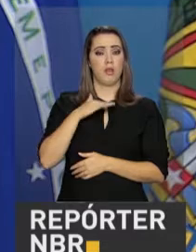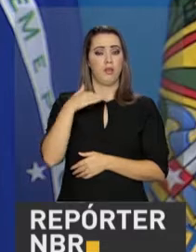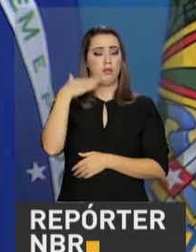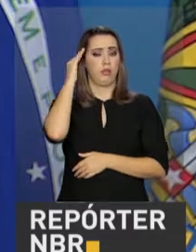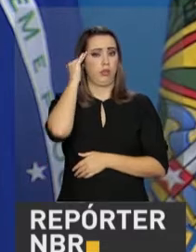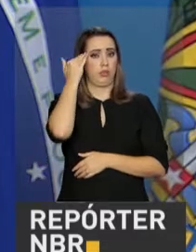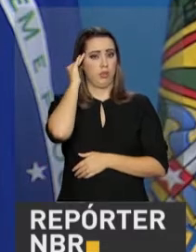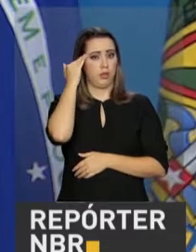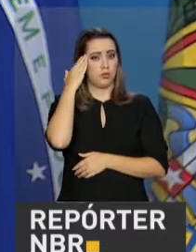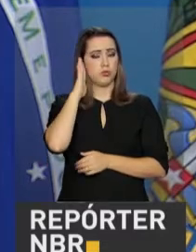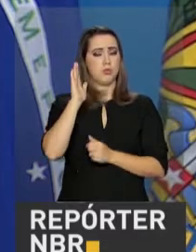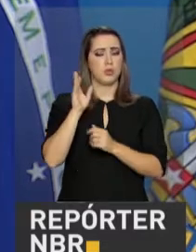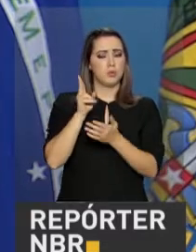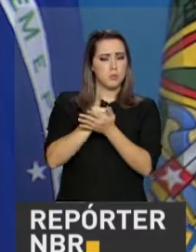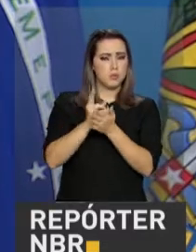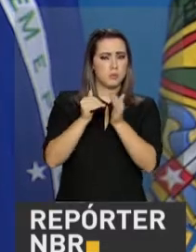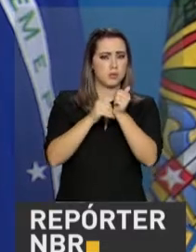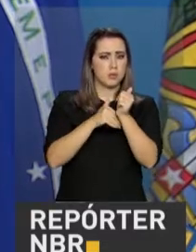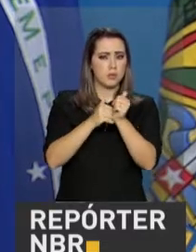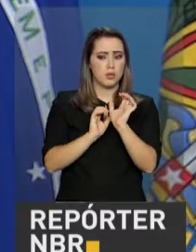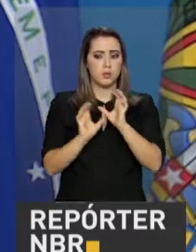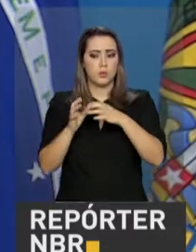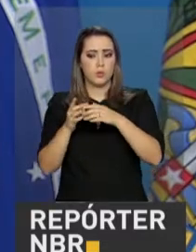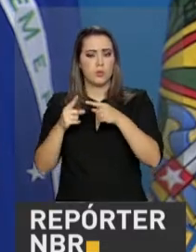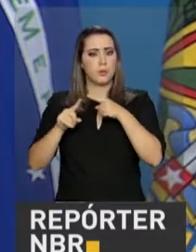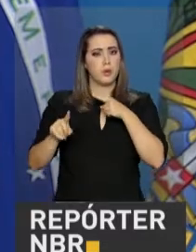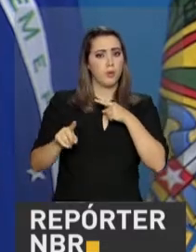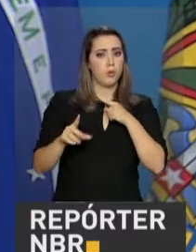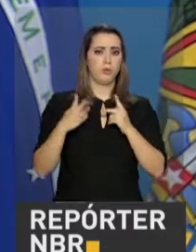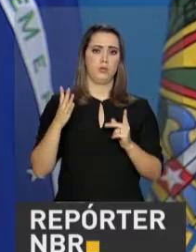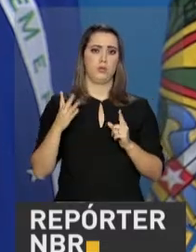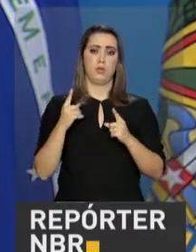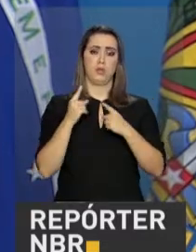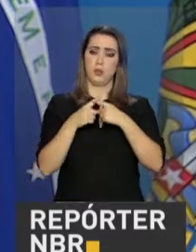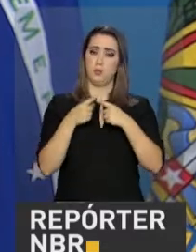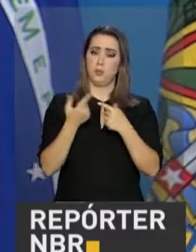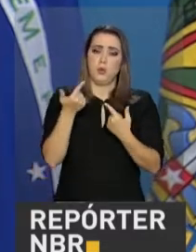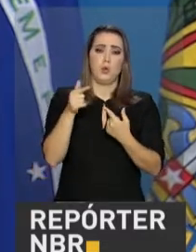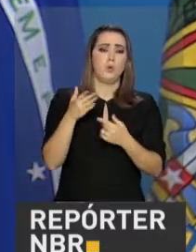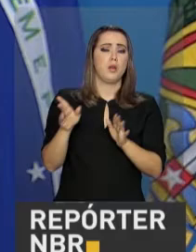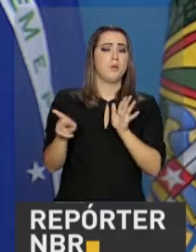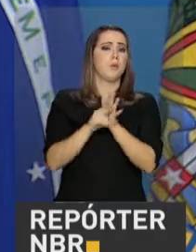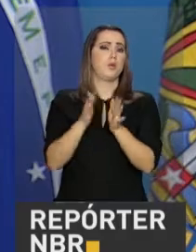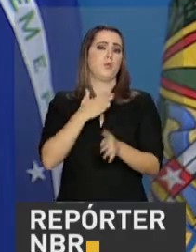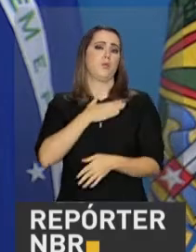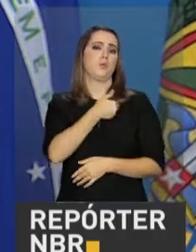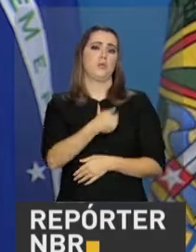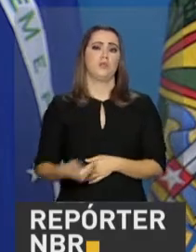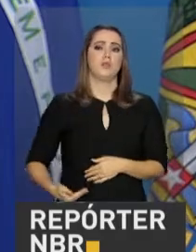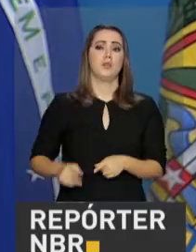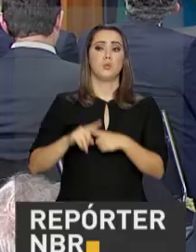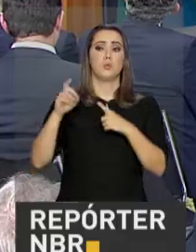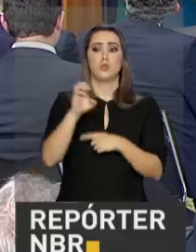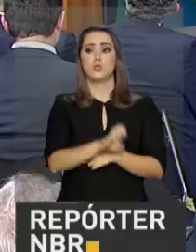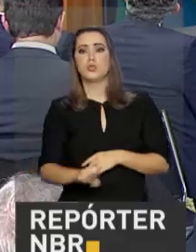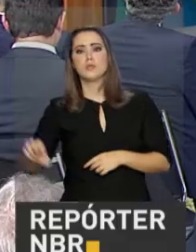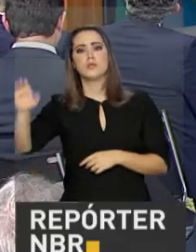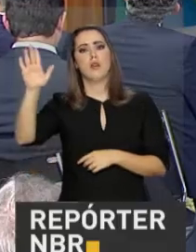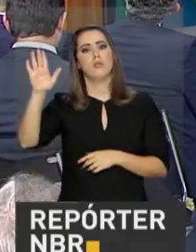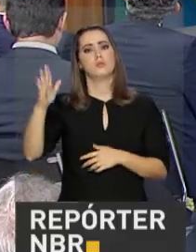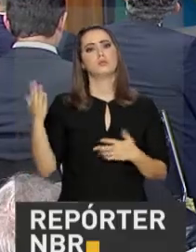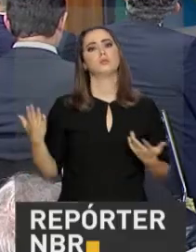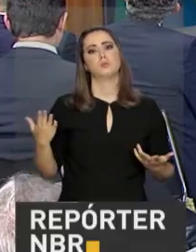compreensão, ainda que oculta, dos líderes da oposição, porque esta não é uma questão de governo, esta é uma questão de Estado.